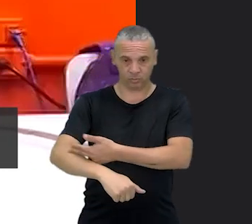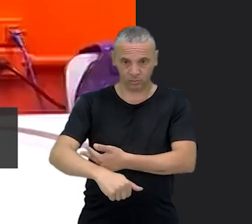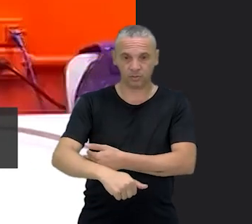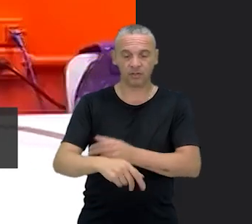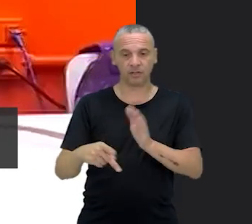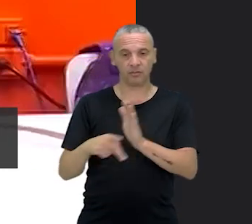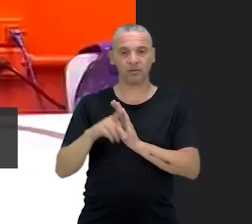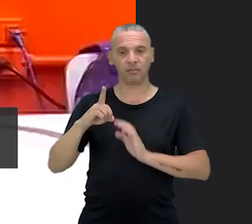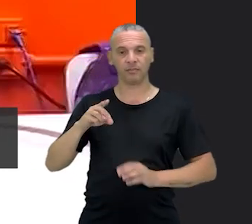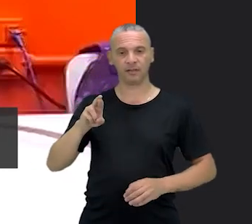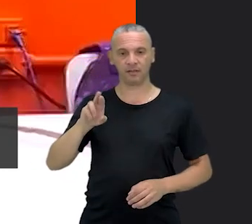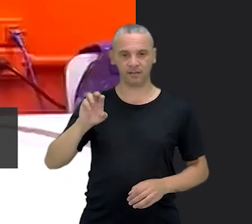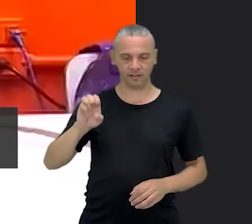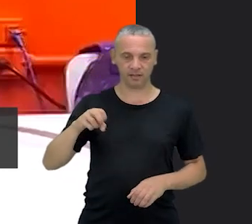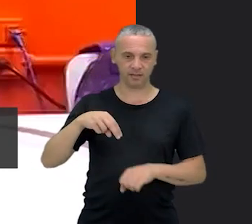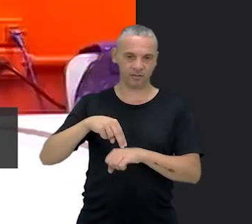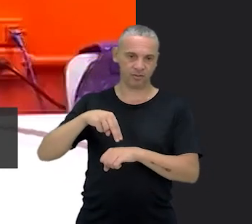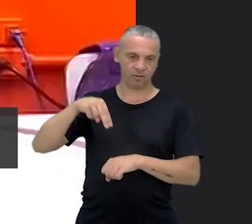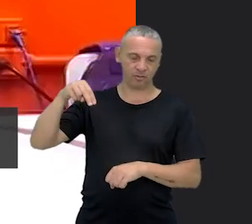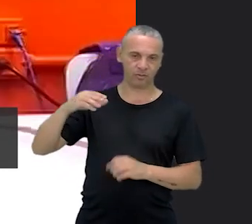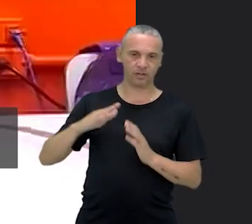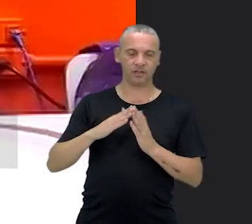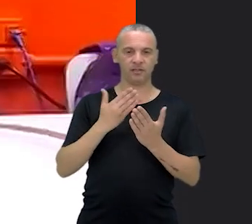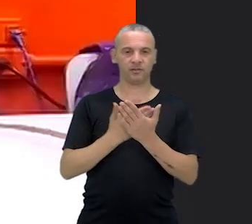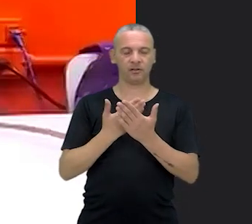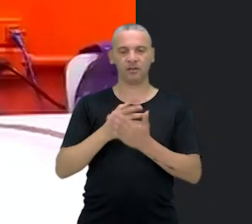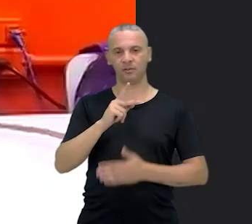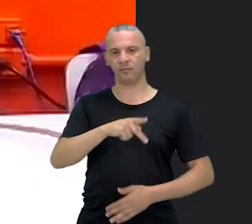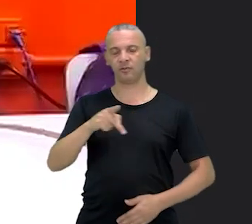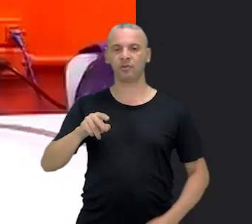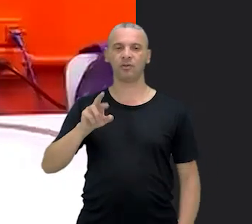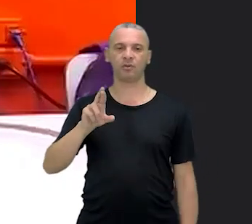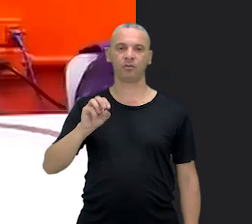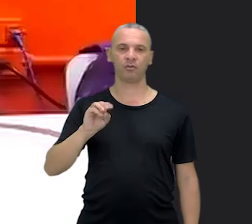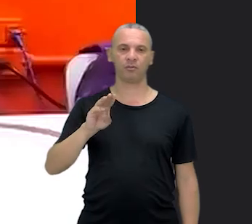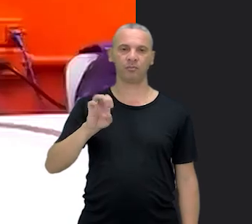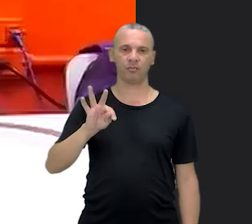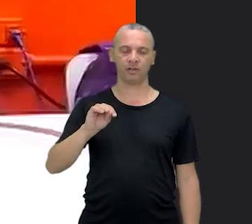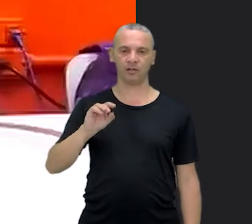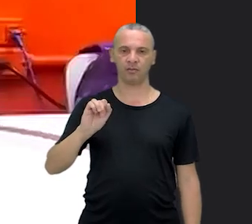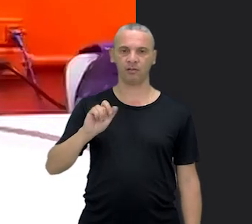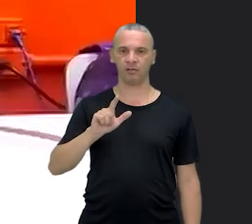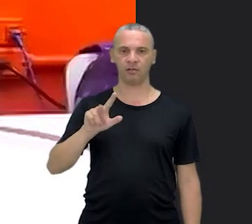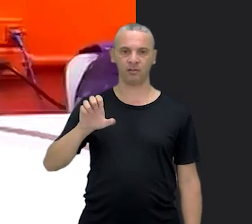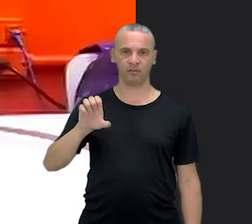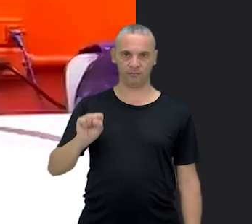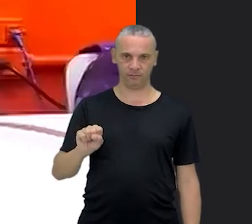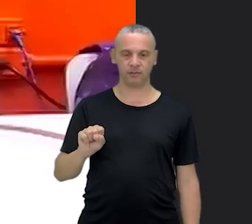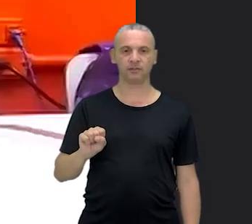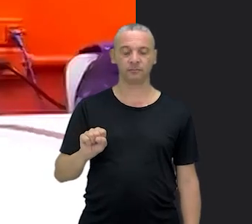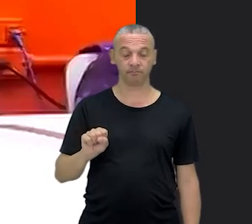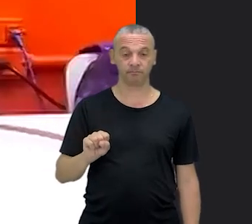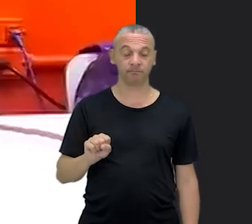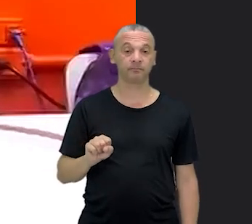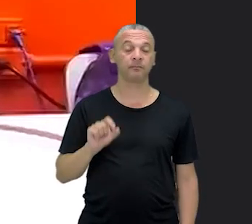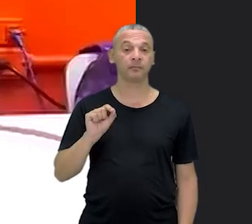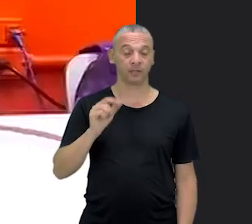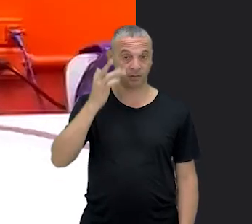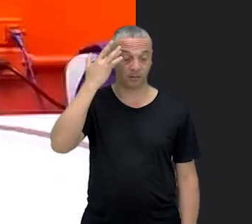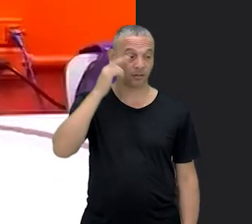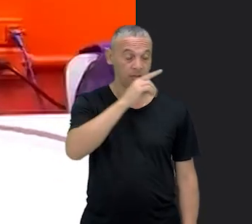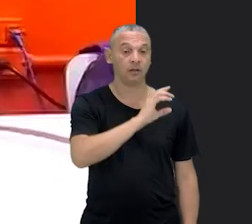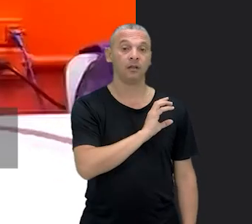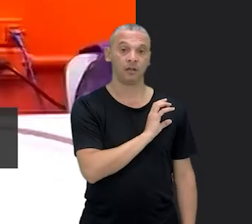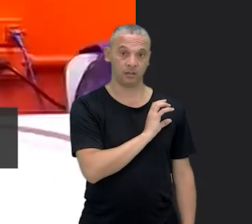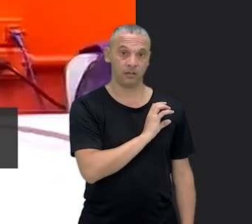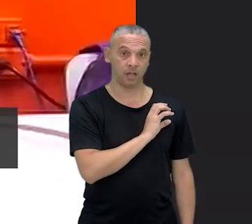diretoria Guarulhos Norte, da Escola Professor Roberto Alves. O que eu acho do Fernando? Eu acho que ele amou, sim, a